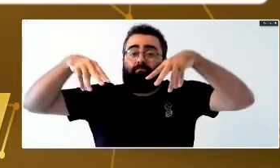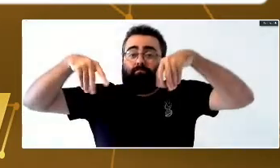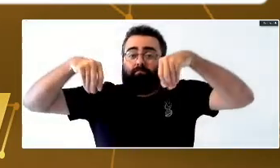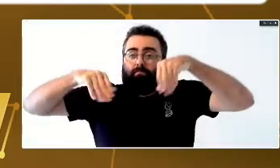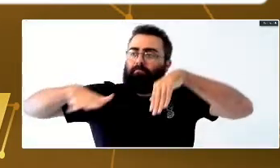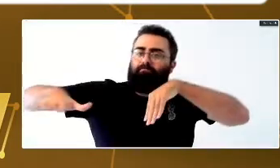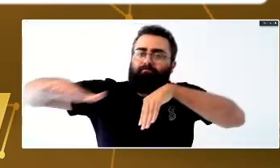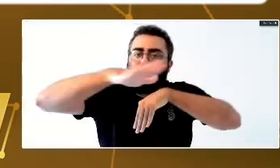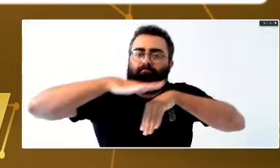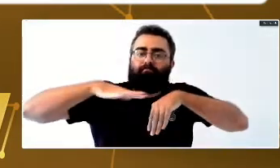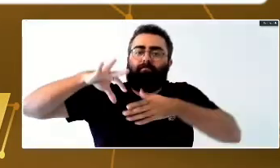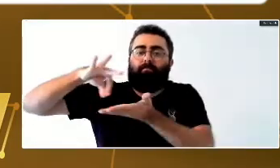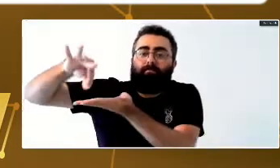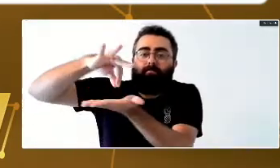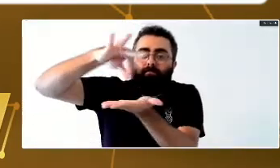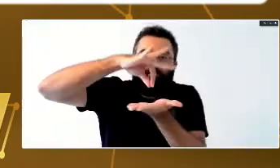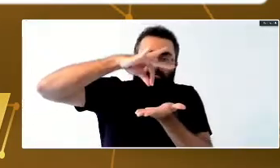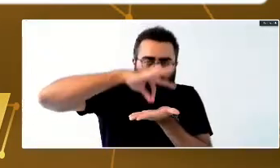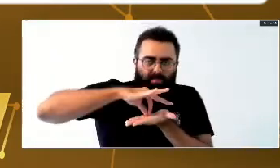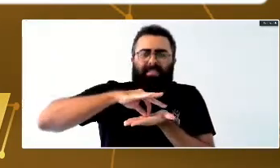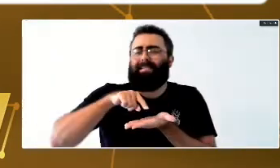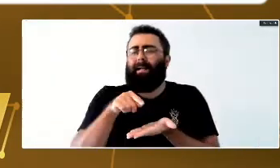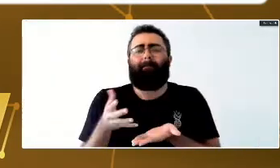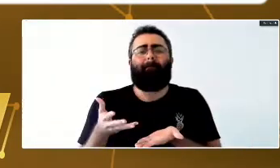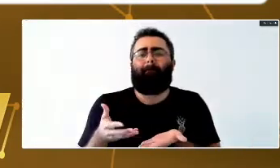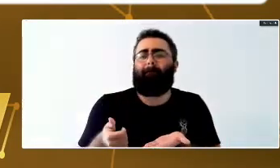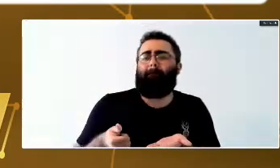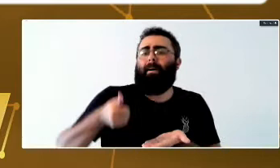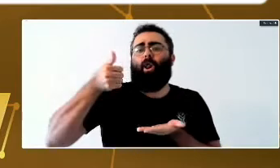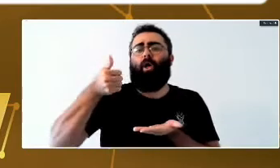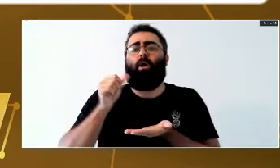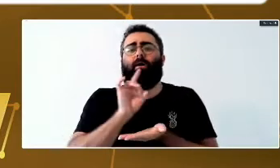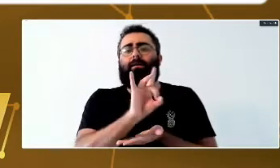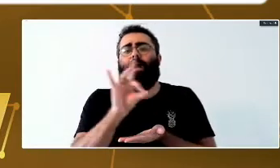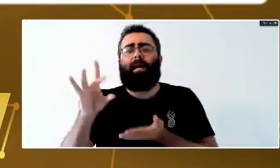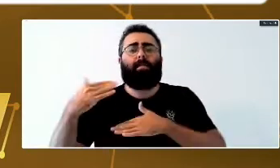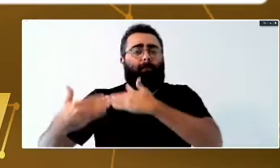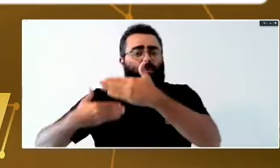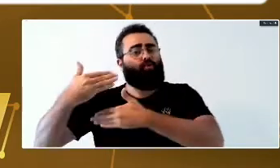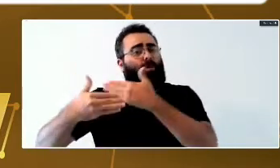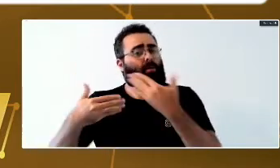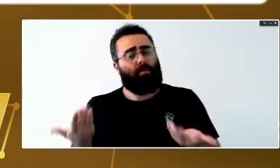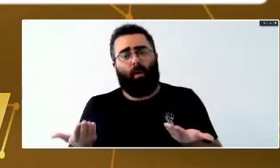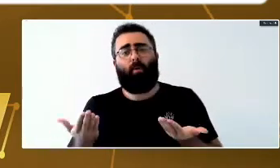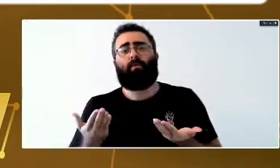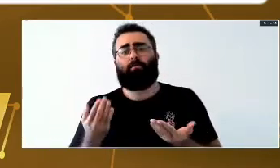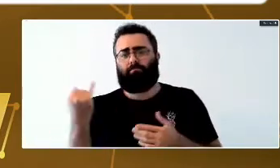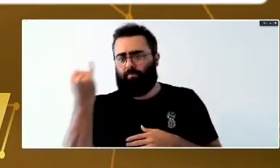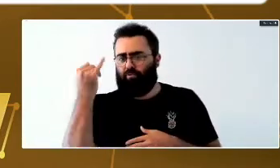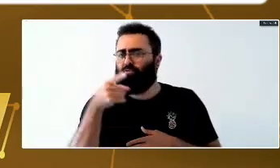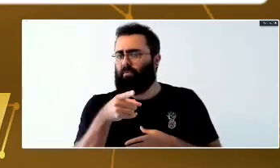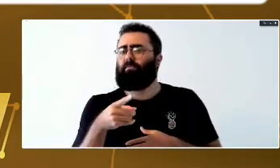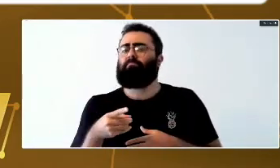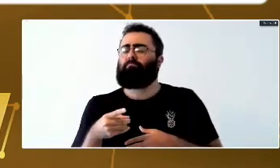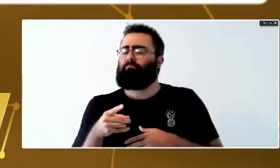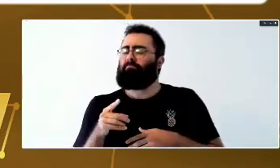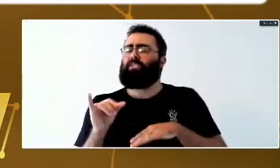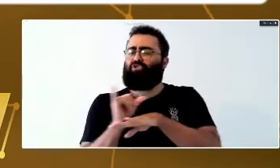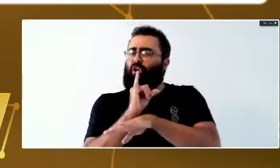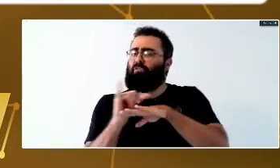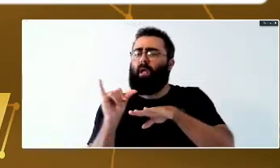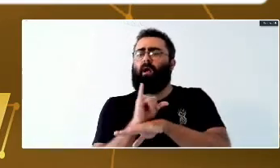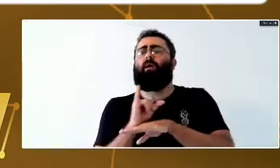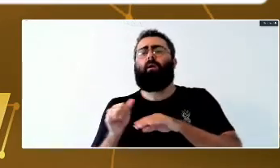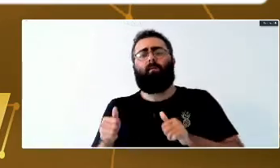a mentalidade de melhoria dos processos de cada área. Então, não deixava de ser uma ação, né,